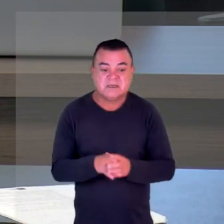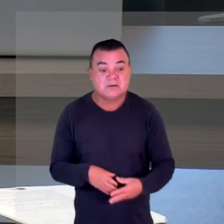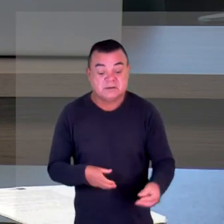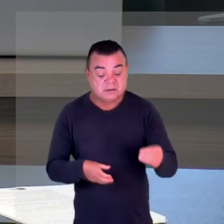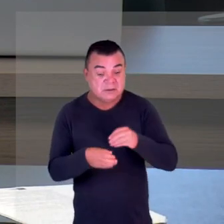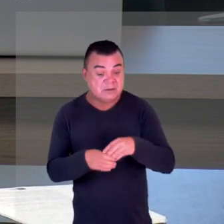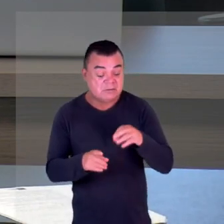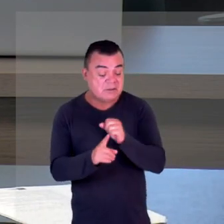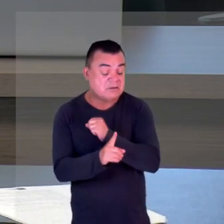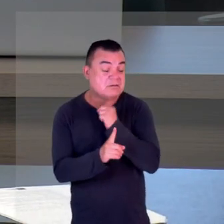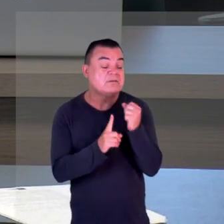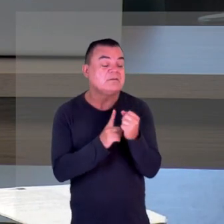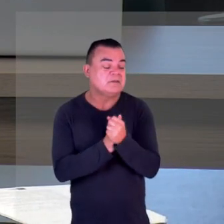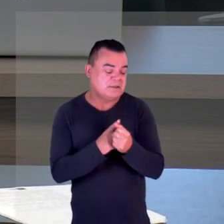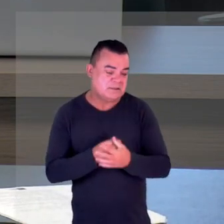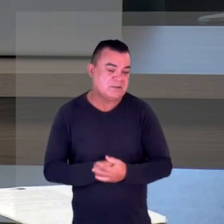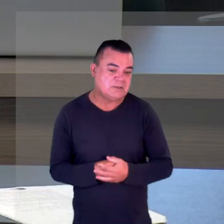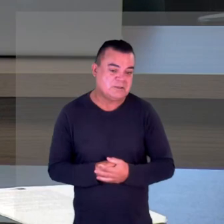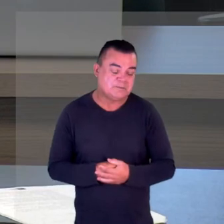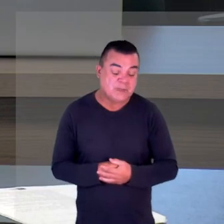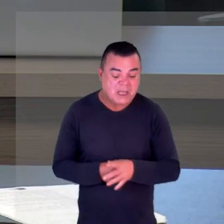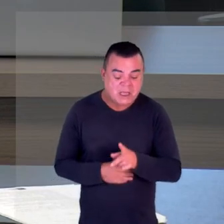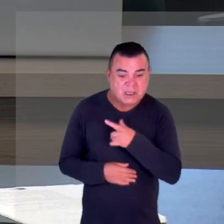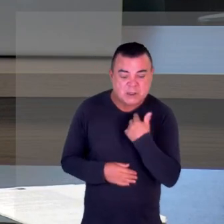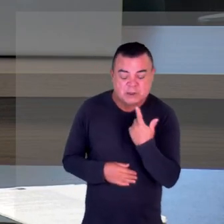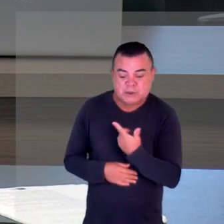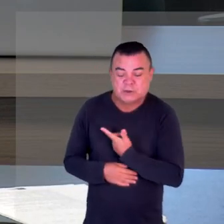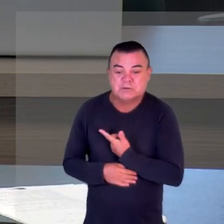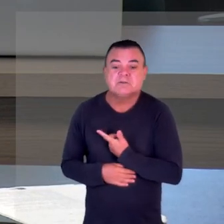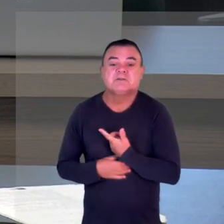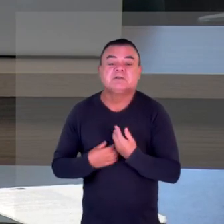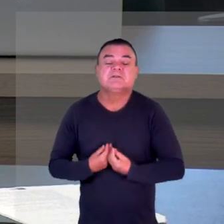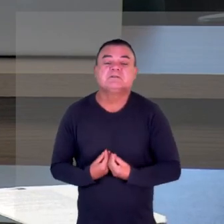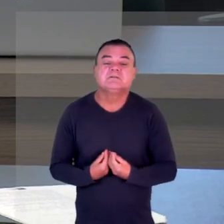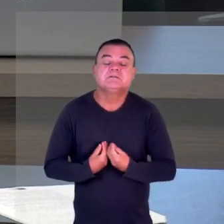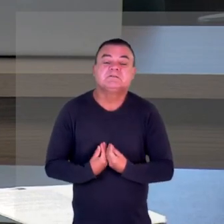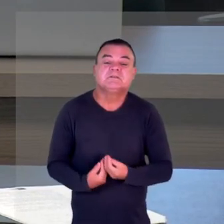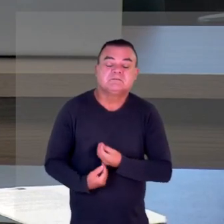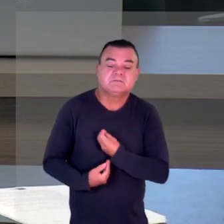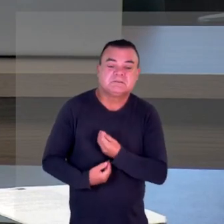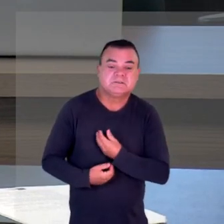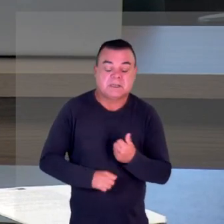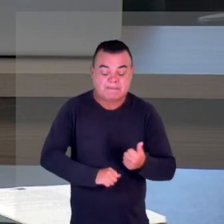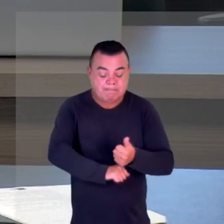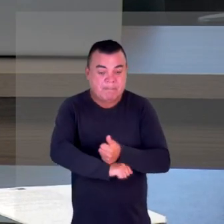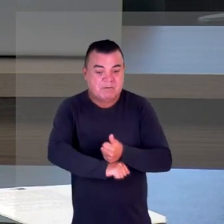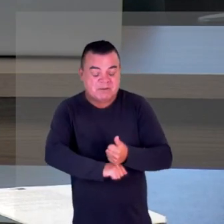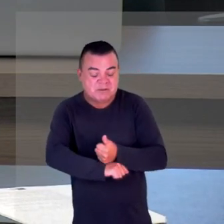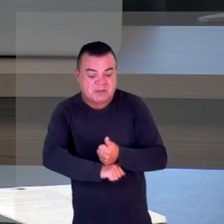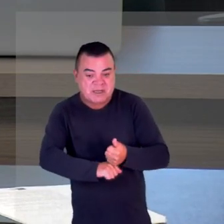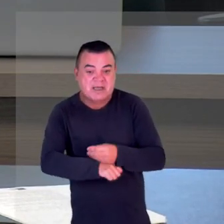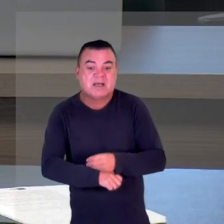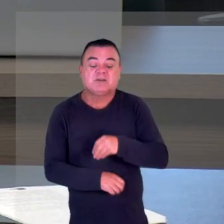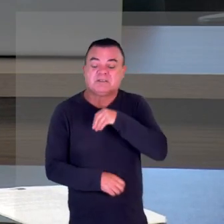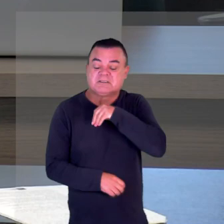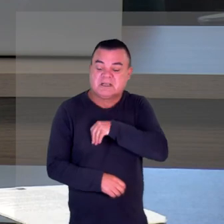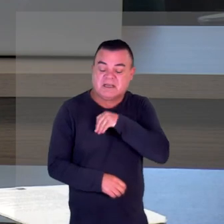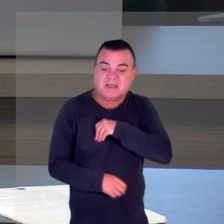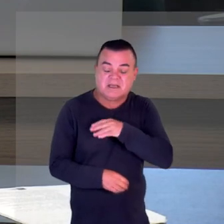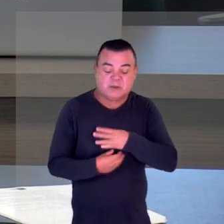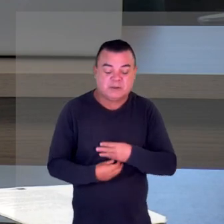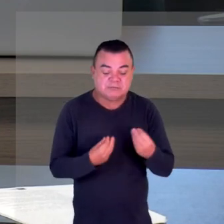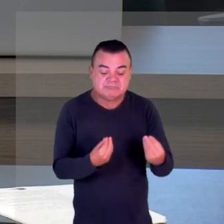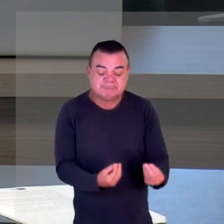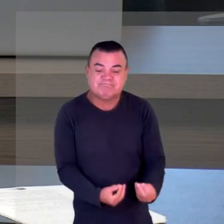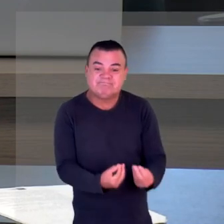né Eh profissional A nossa condição remuneratória nos dá uma condição de vida bastante